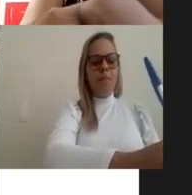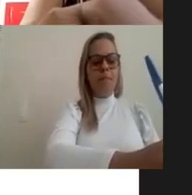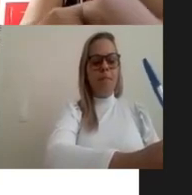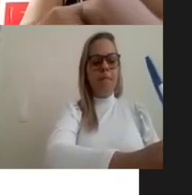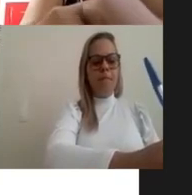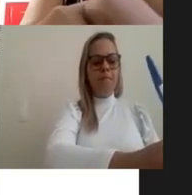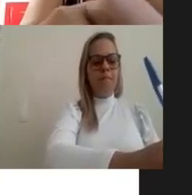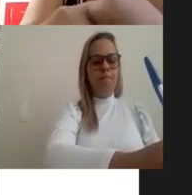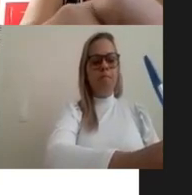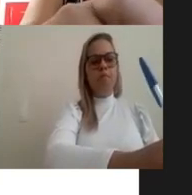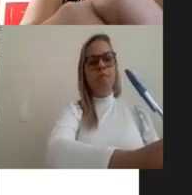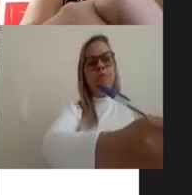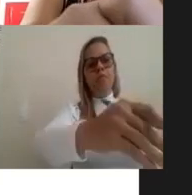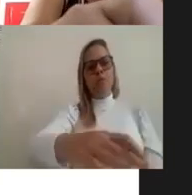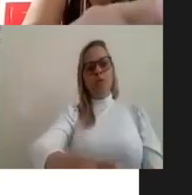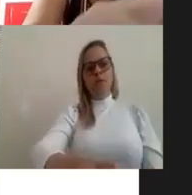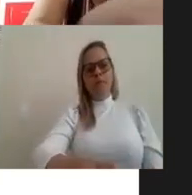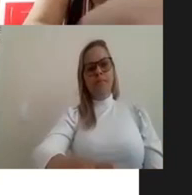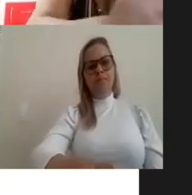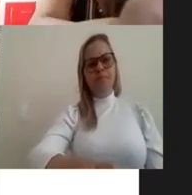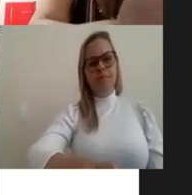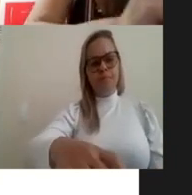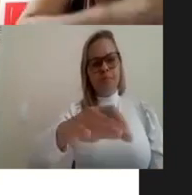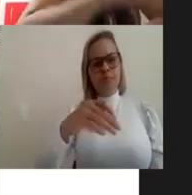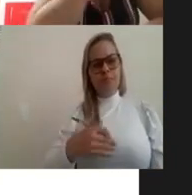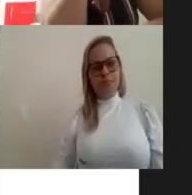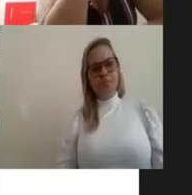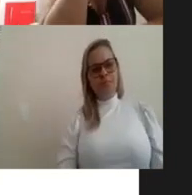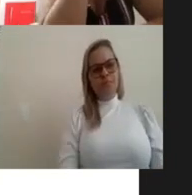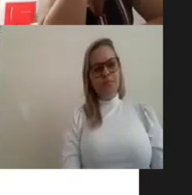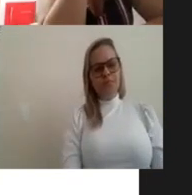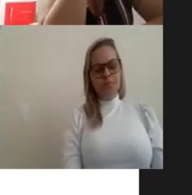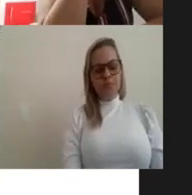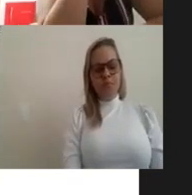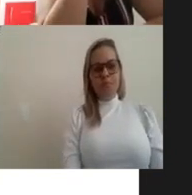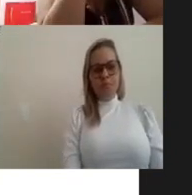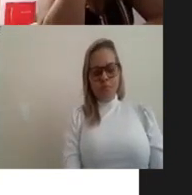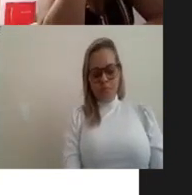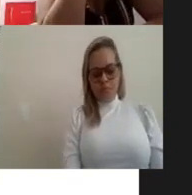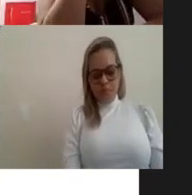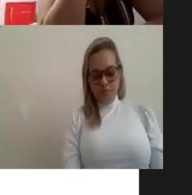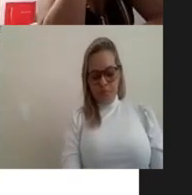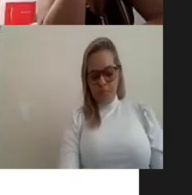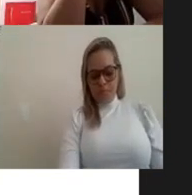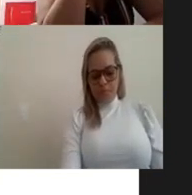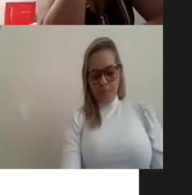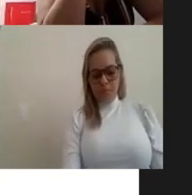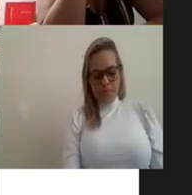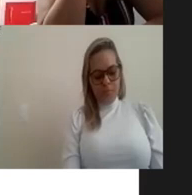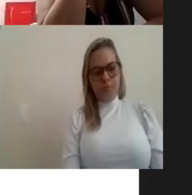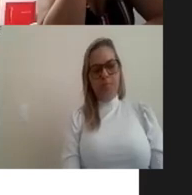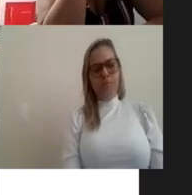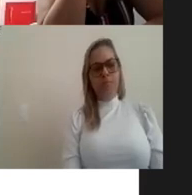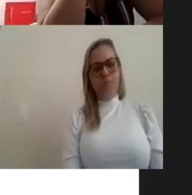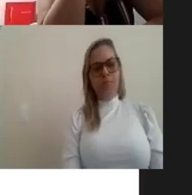Edna Mota. Oi, Edna, bom dia. Abre o seu microfone, ele está fechado, e faça a sua pergunta, por